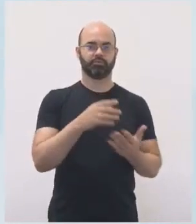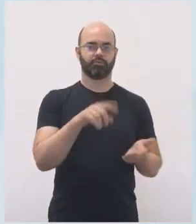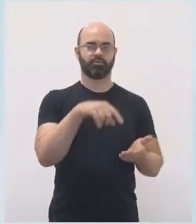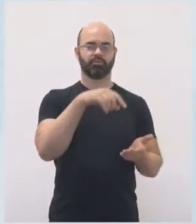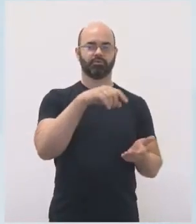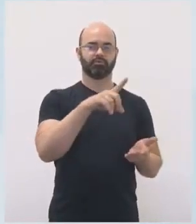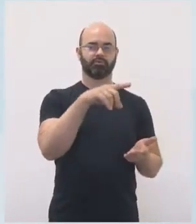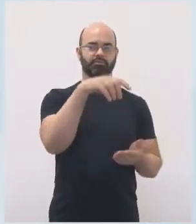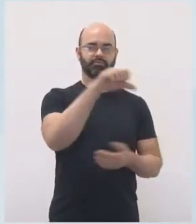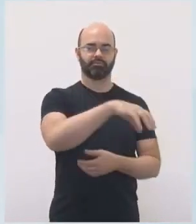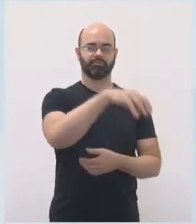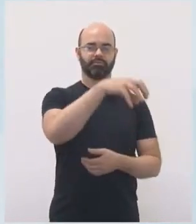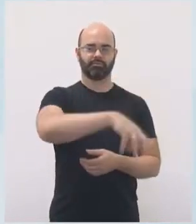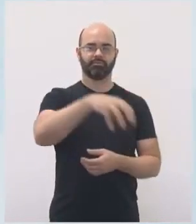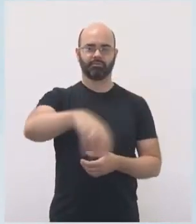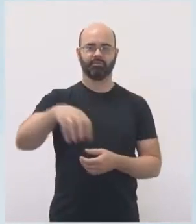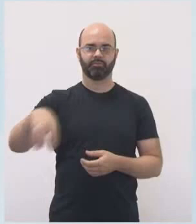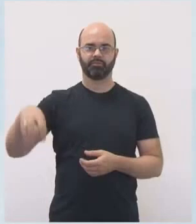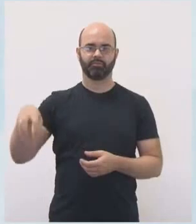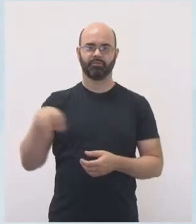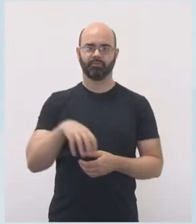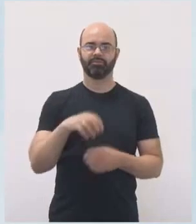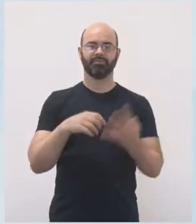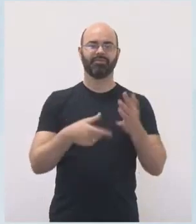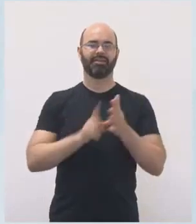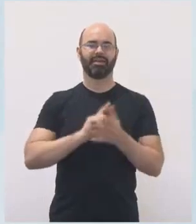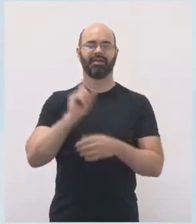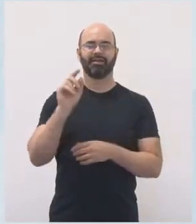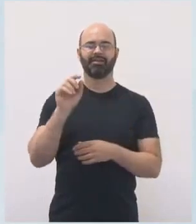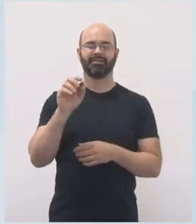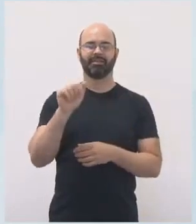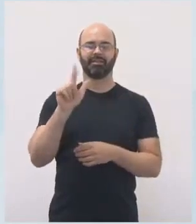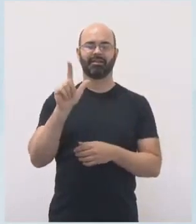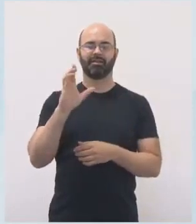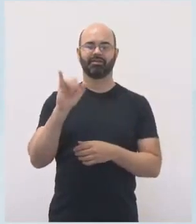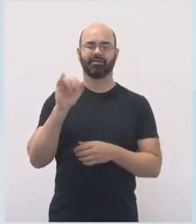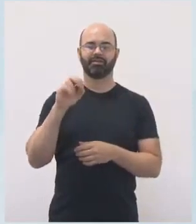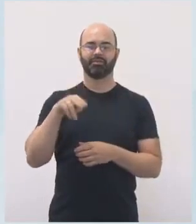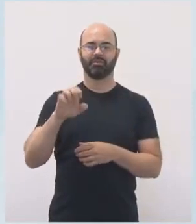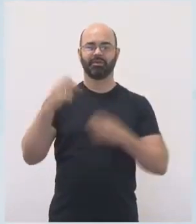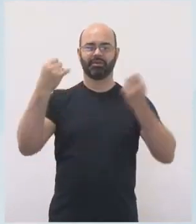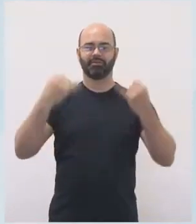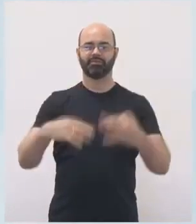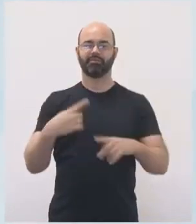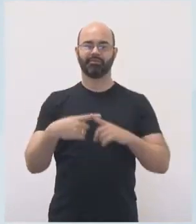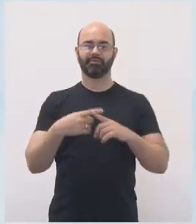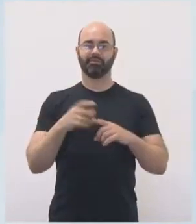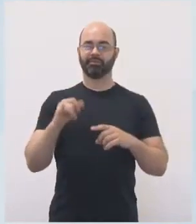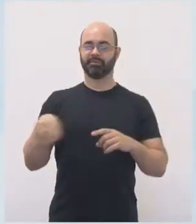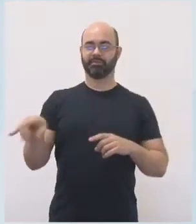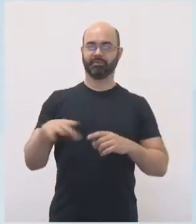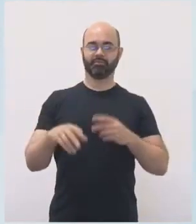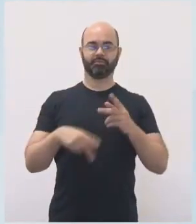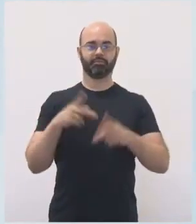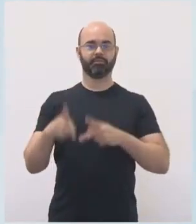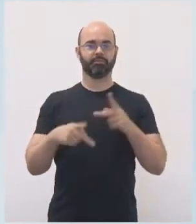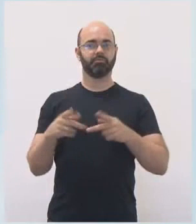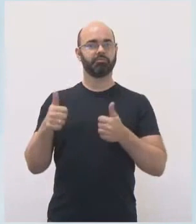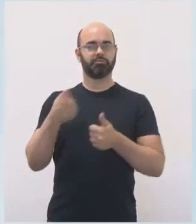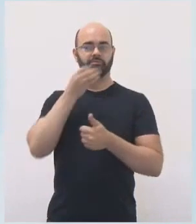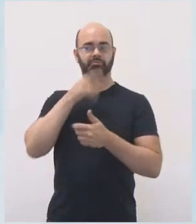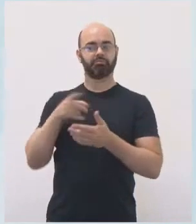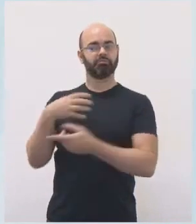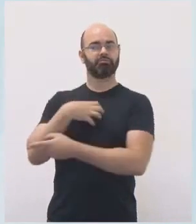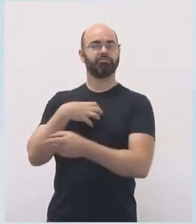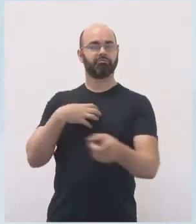Alcione citou, que tiveram a realização de atividades e tiveram, né, uma boa devolutiva do público atendido. Então,